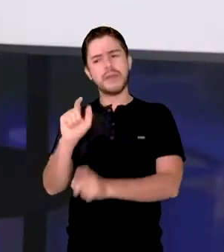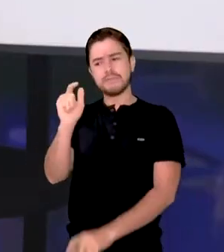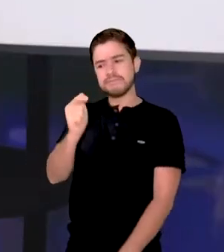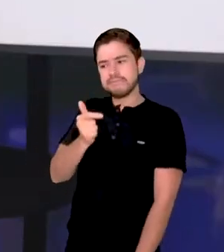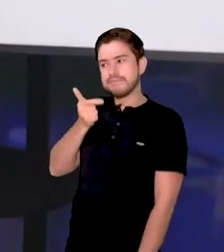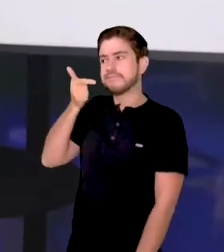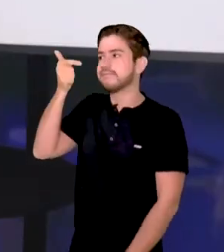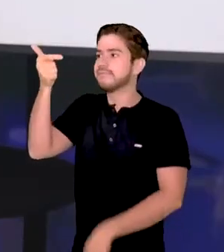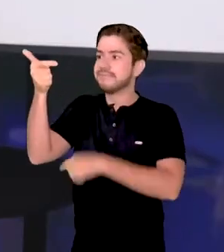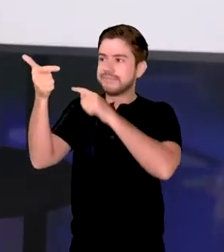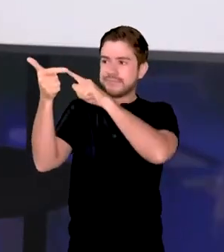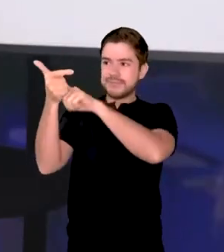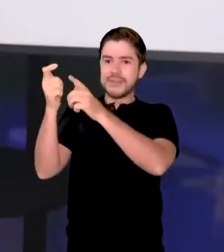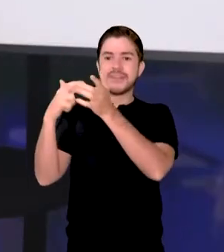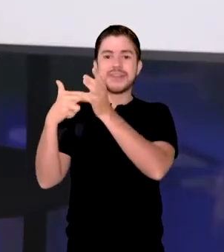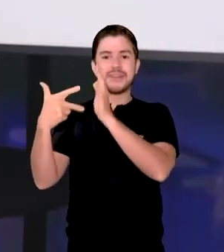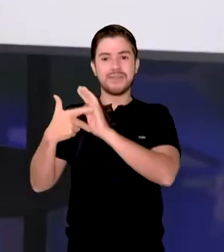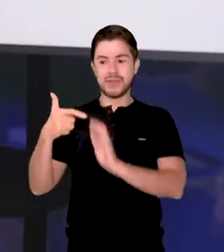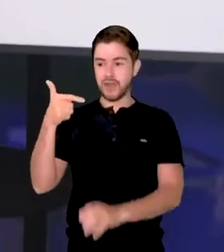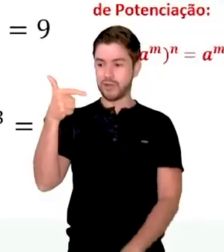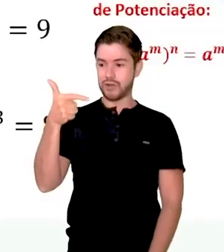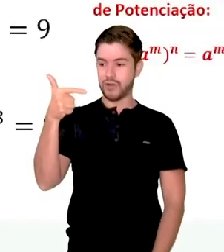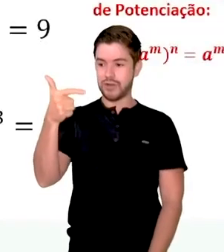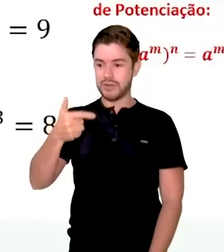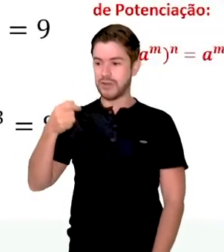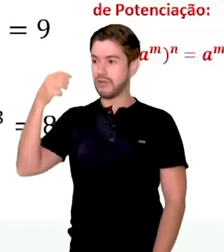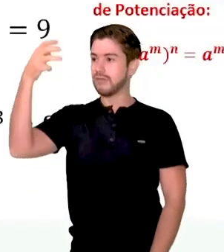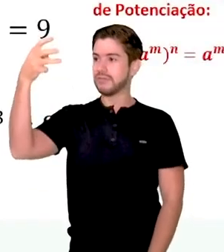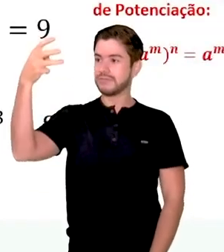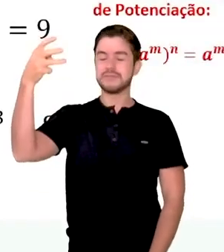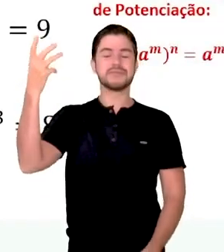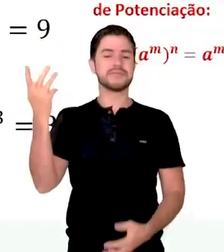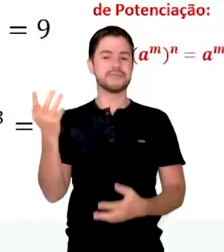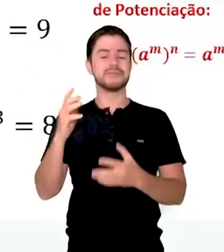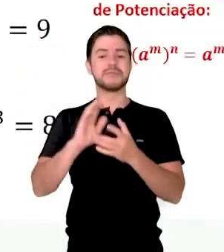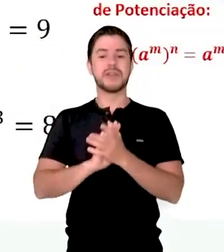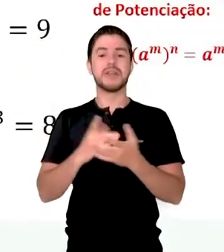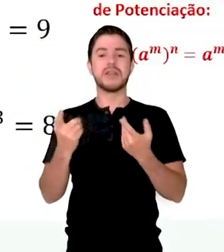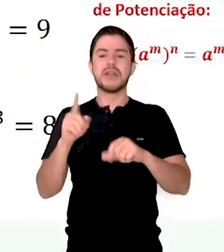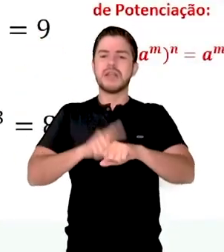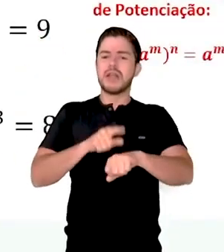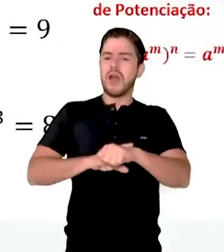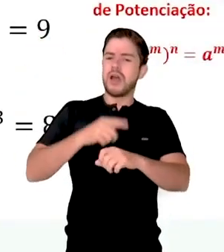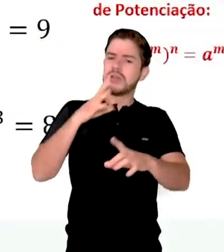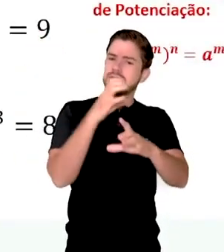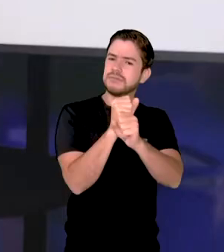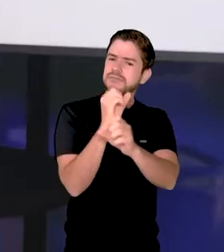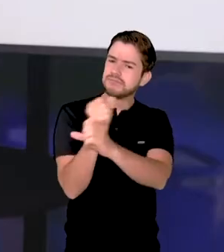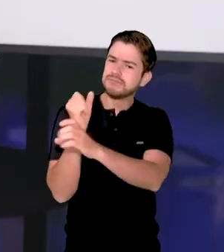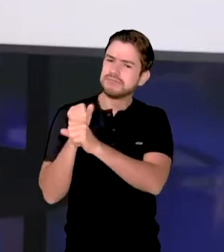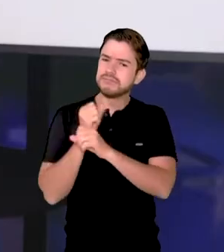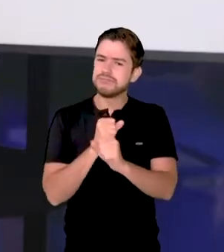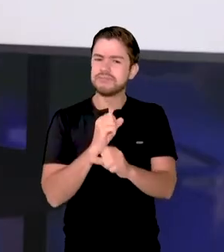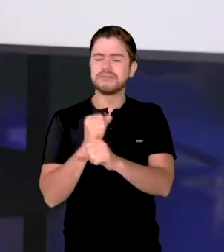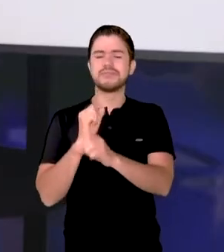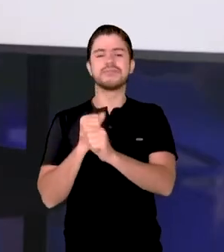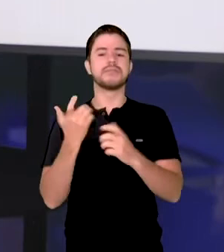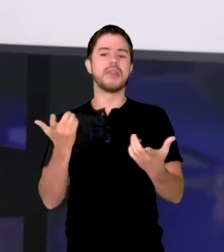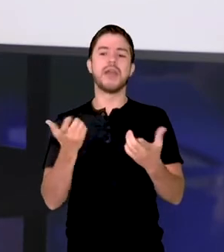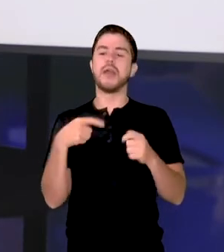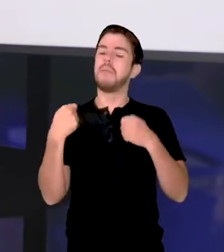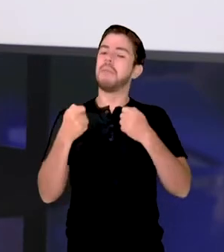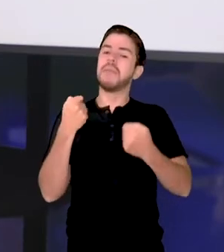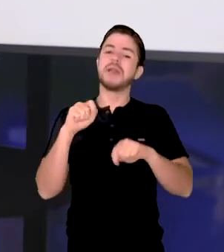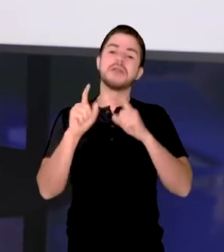E no caso é dois ao cubo quando eu faço as operações matemáticas eu chego numa um